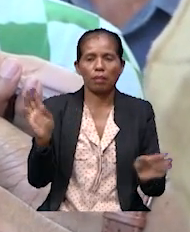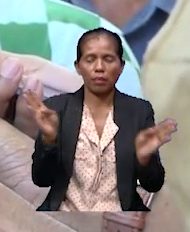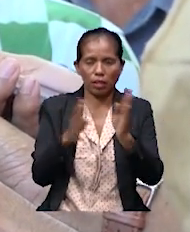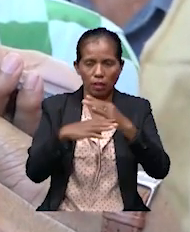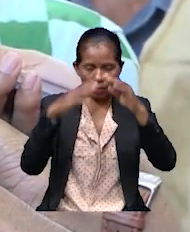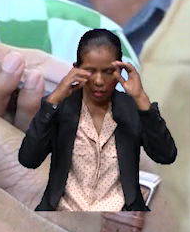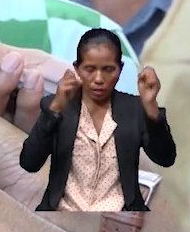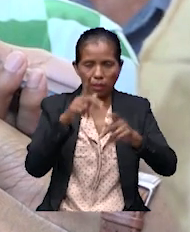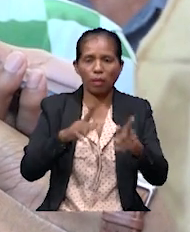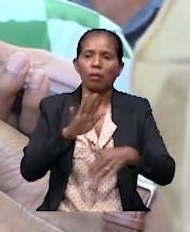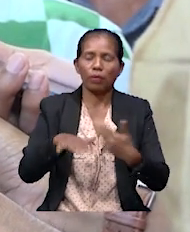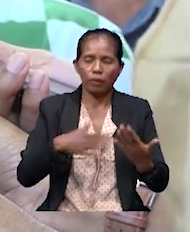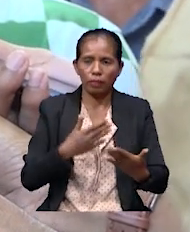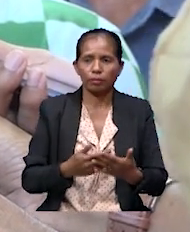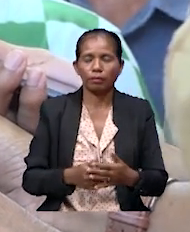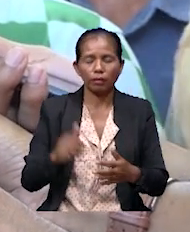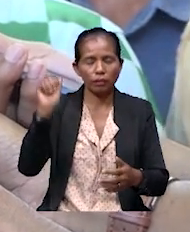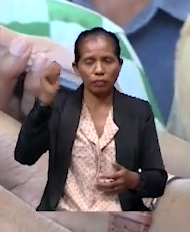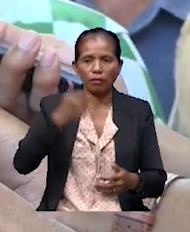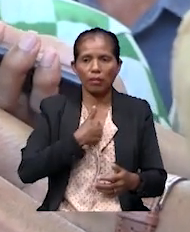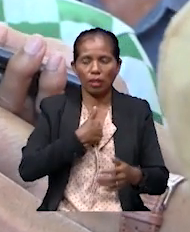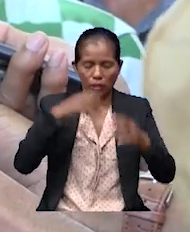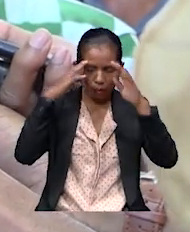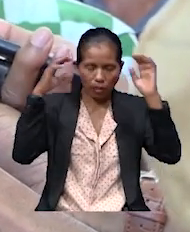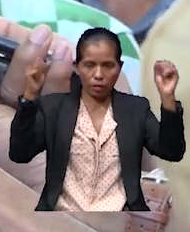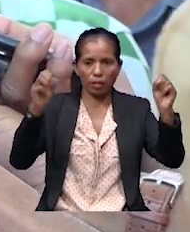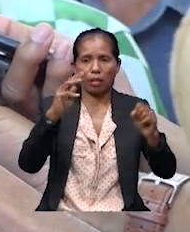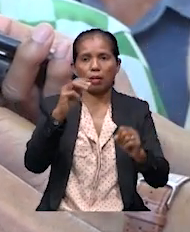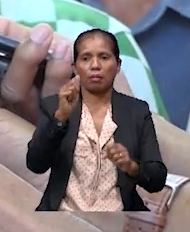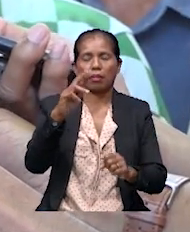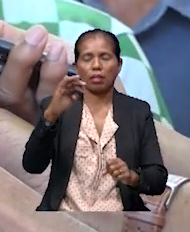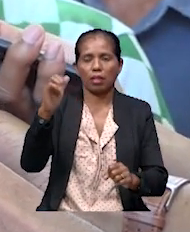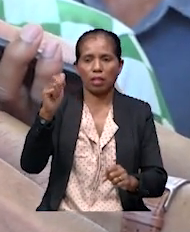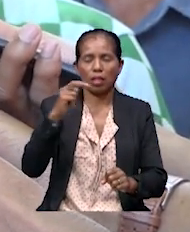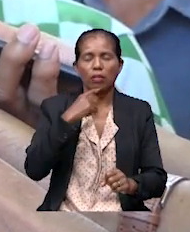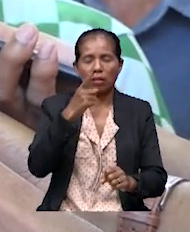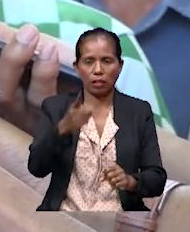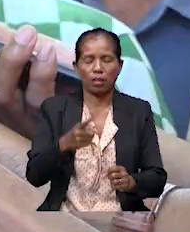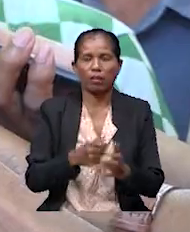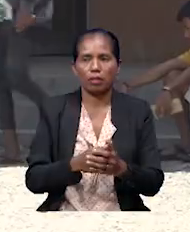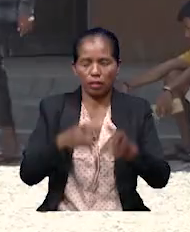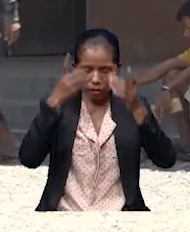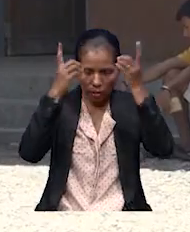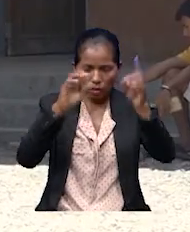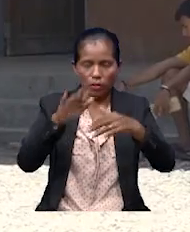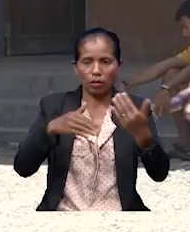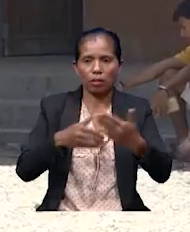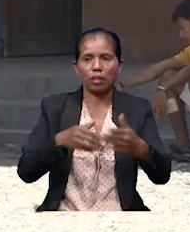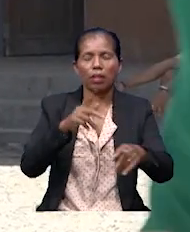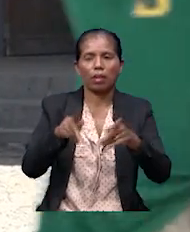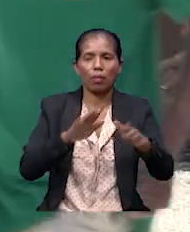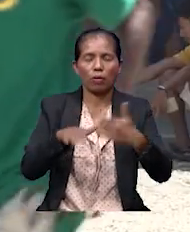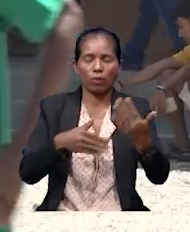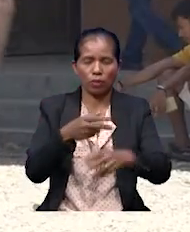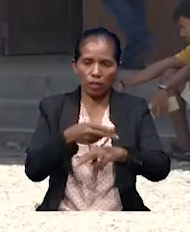toma. Além de ne candidato presidente republika Mariano Wassanami Sabino mos afirma decisão hotu ia povo ne Lima